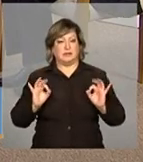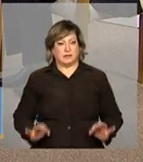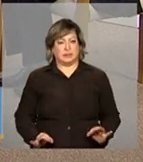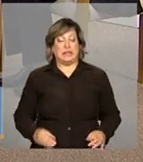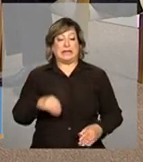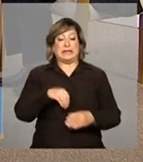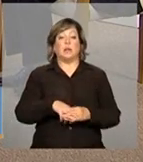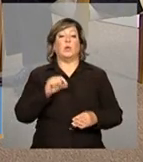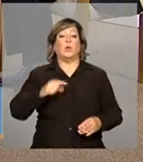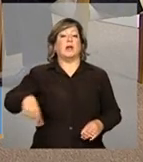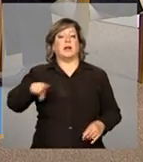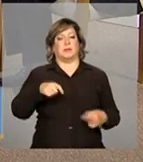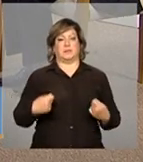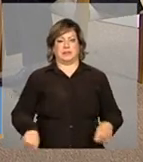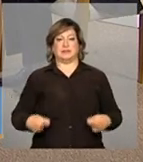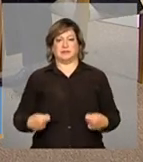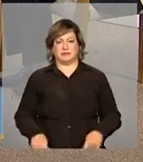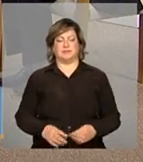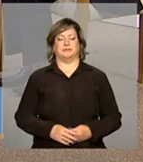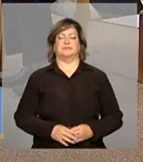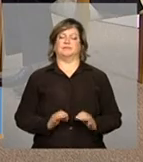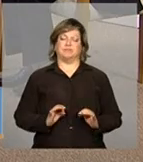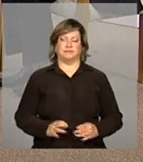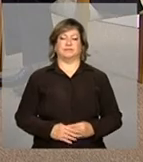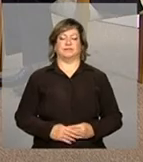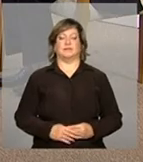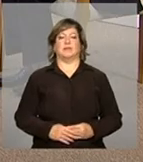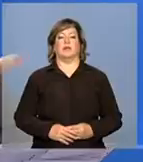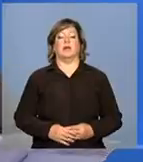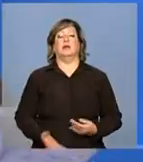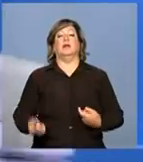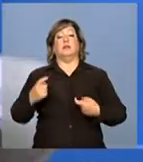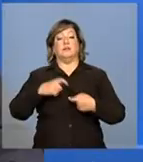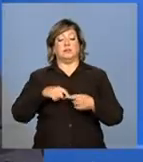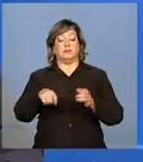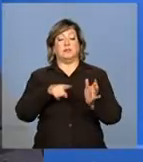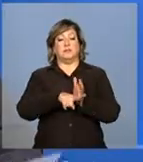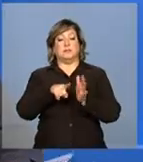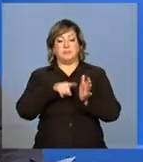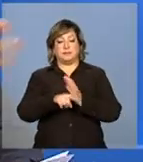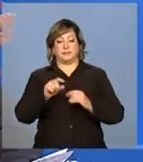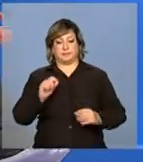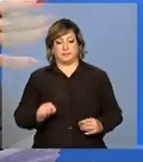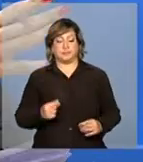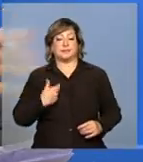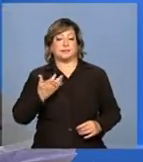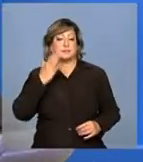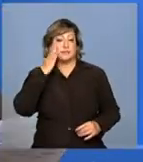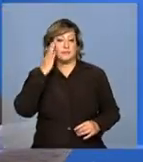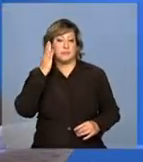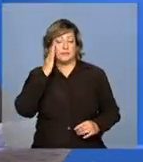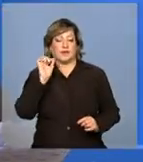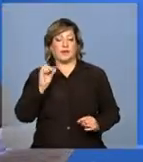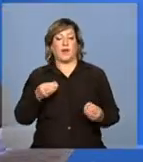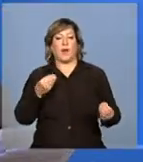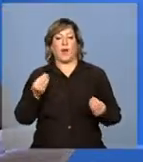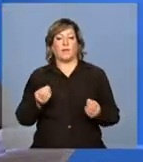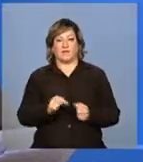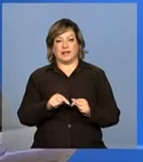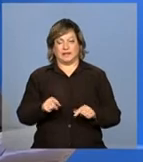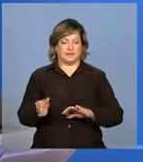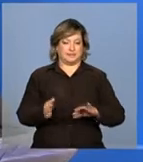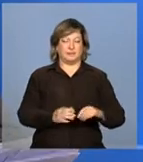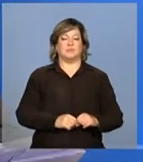que a população de fato da Ana perfeito Então vamos lá vamos voltar aqui a nossas perguntas eu quero realmente queria saber como é que era costurado isso aí